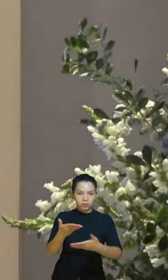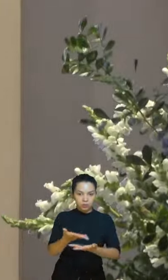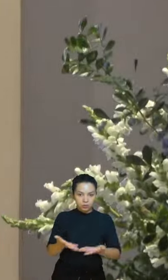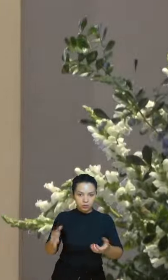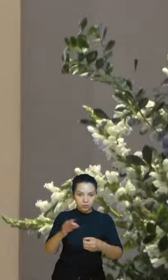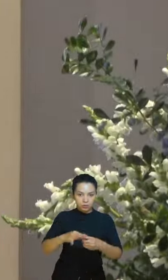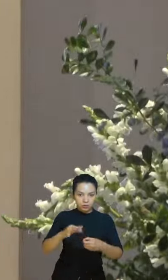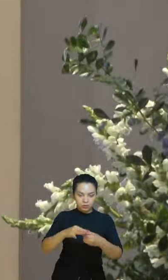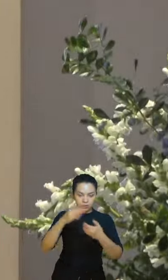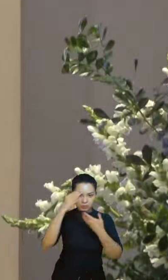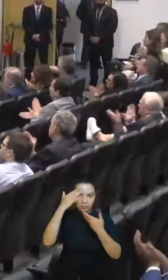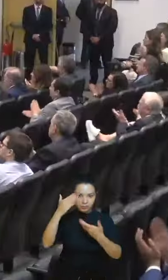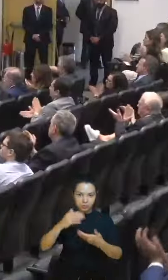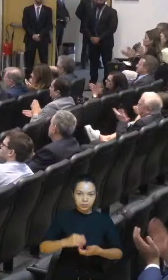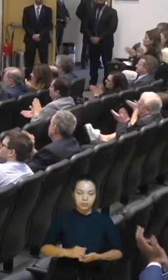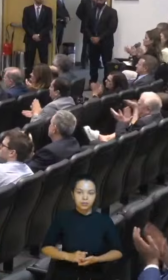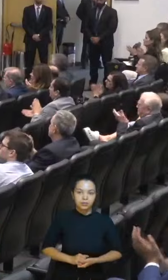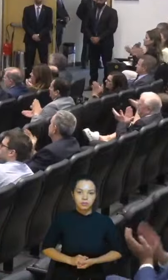Muito